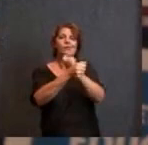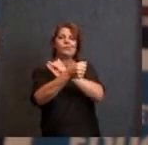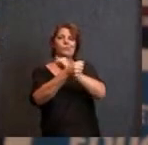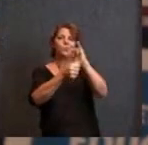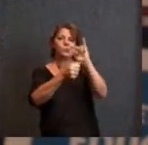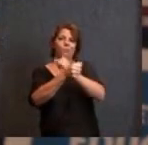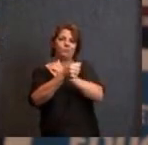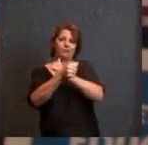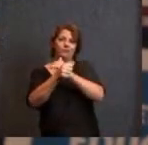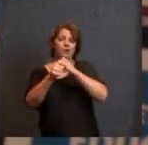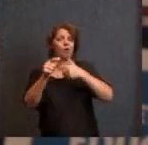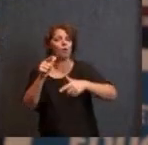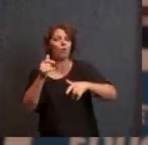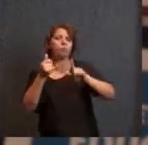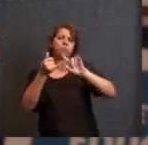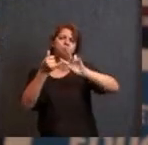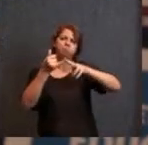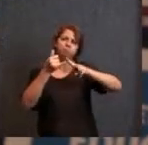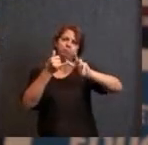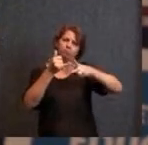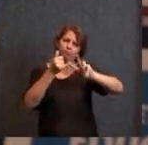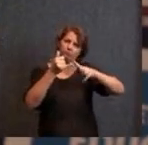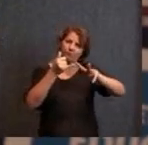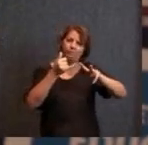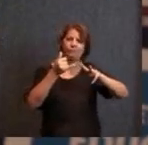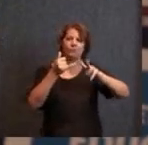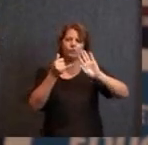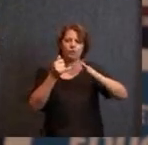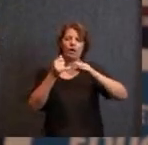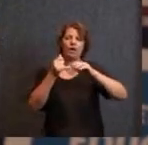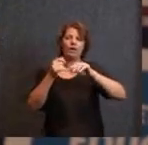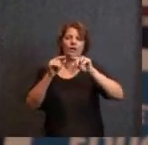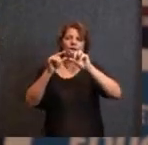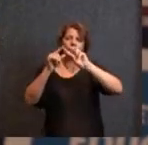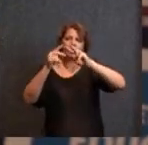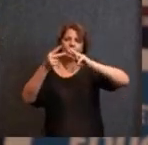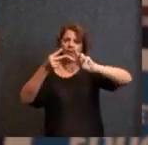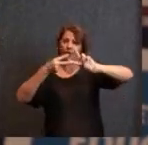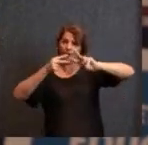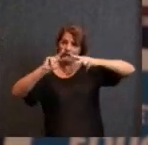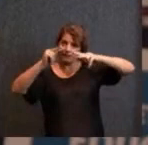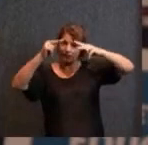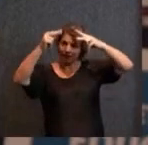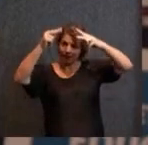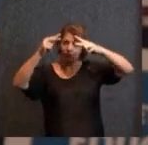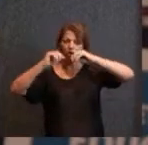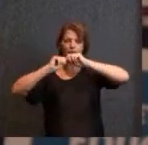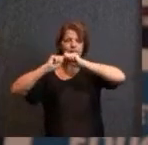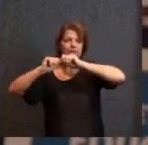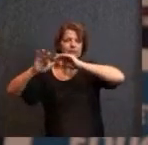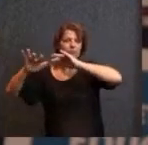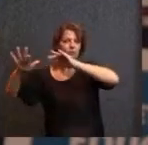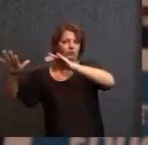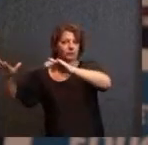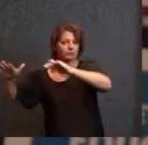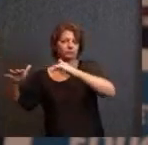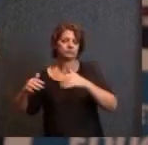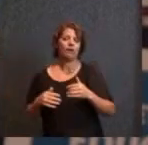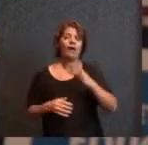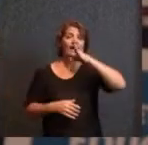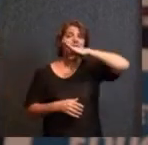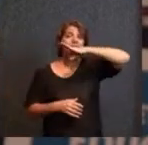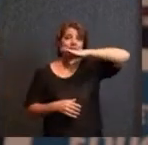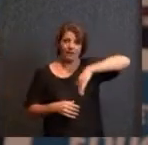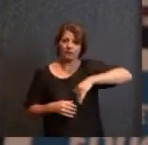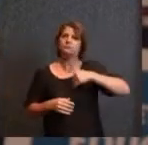conforme links que já foram distribuídos e divulgados. À tarde, nós teremos a programação específica, que já